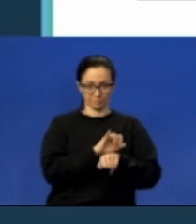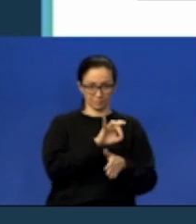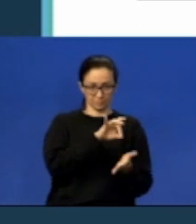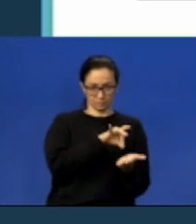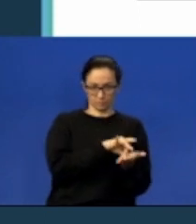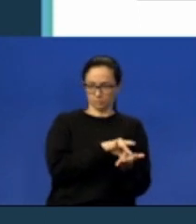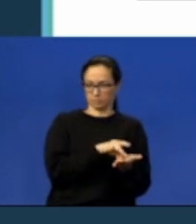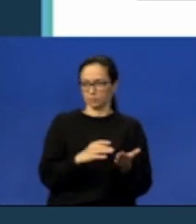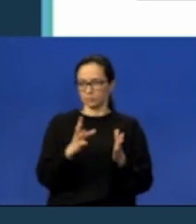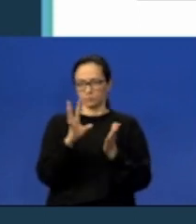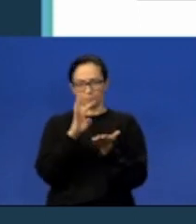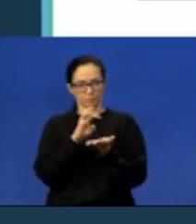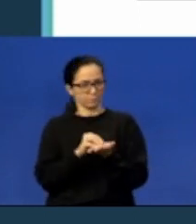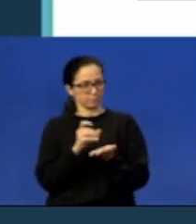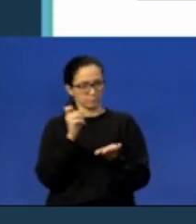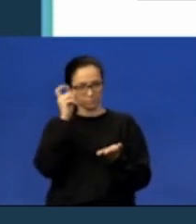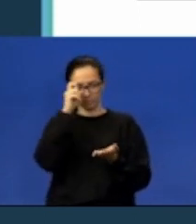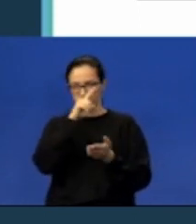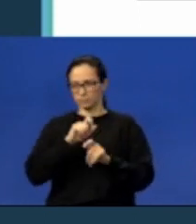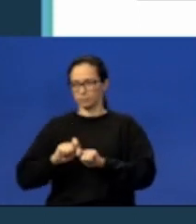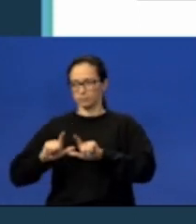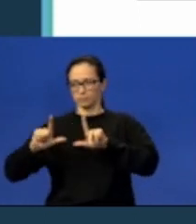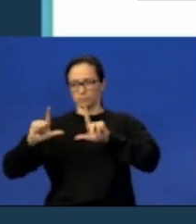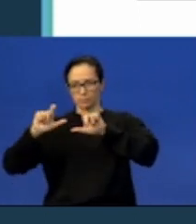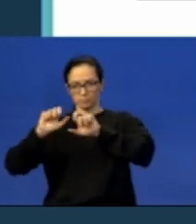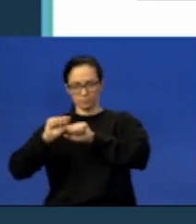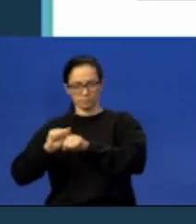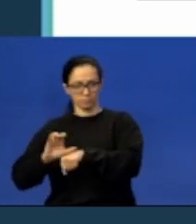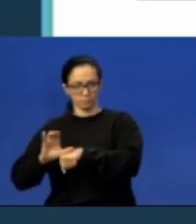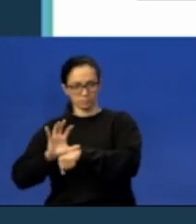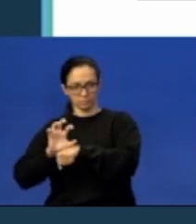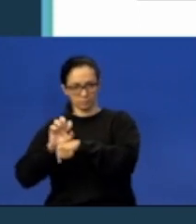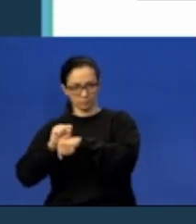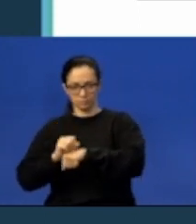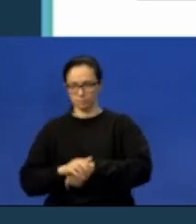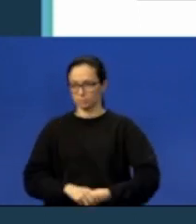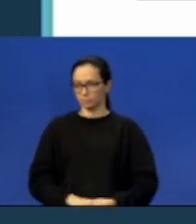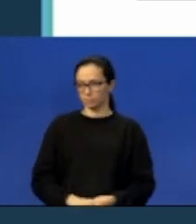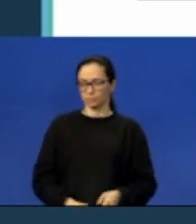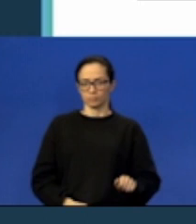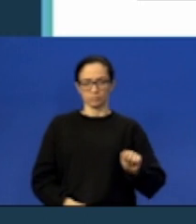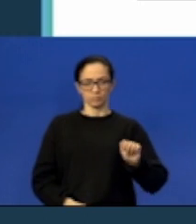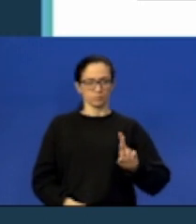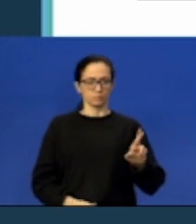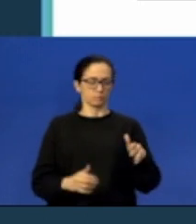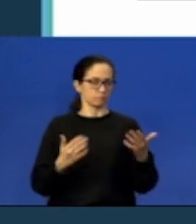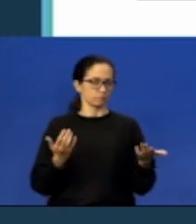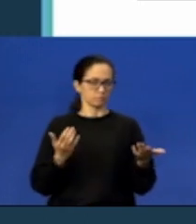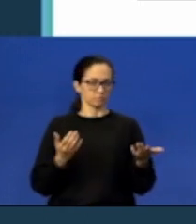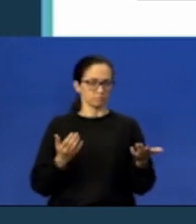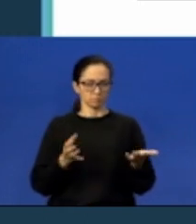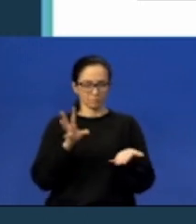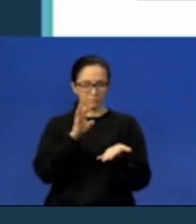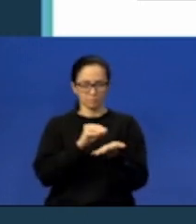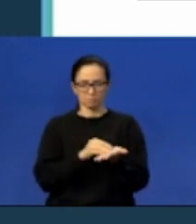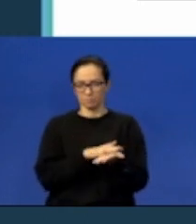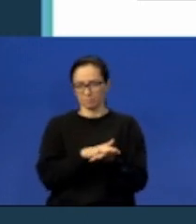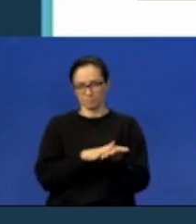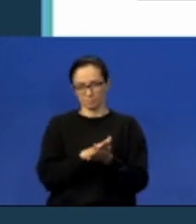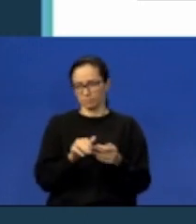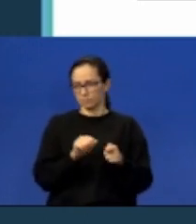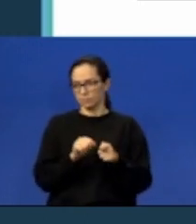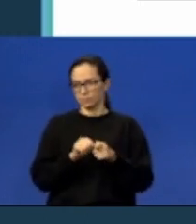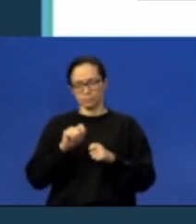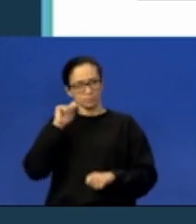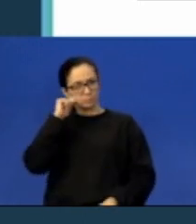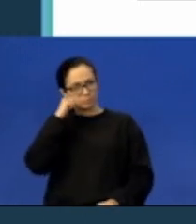gordura, tem uma baixa absorção e a imagem formada, ela é cinza escuro. Já o ar, a absorção ela é ausente, praticamente nula,